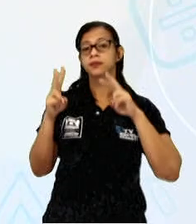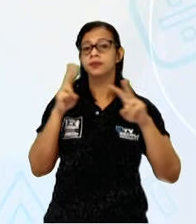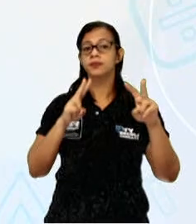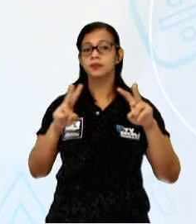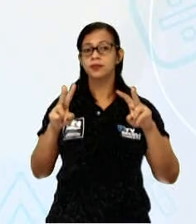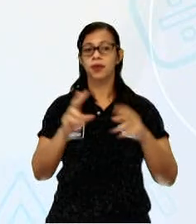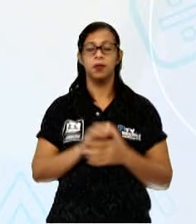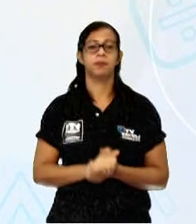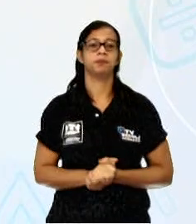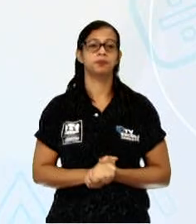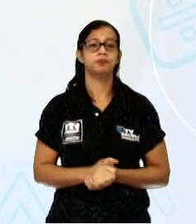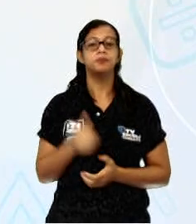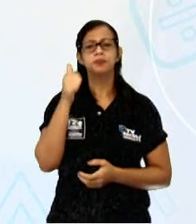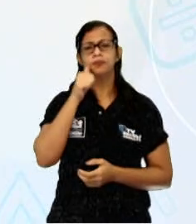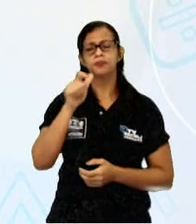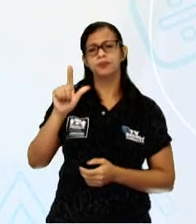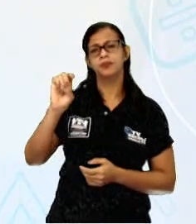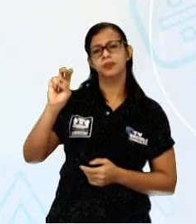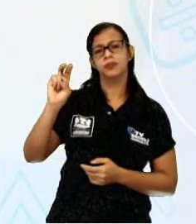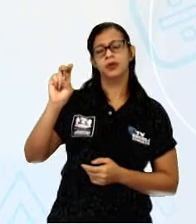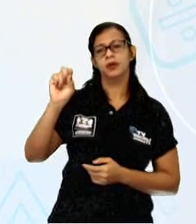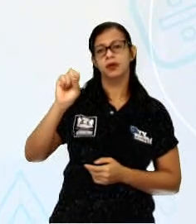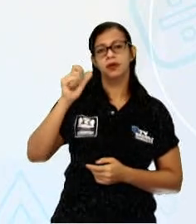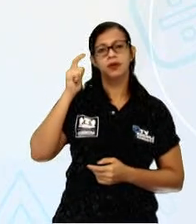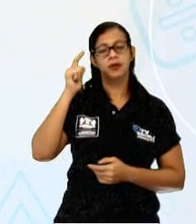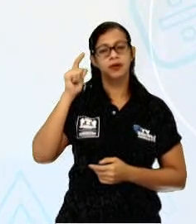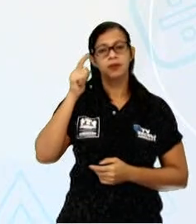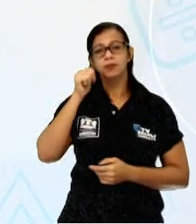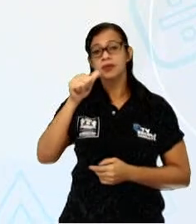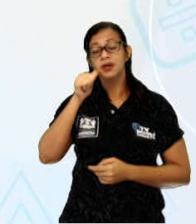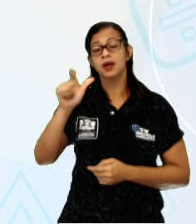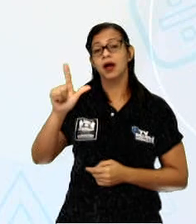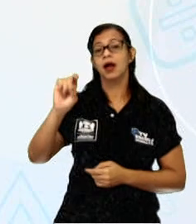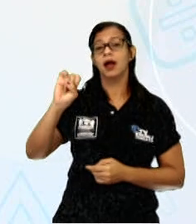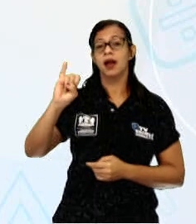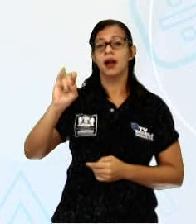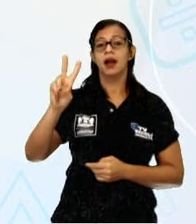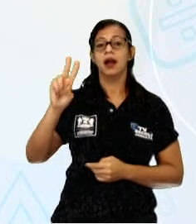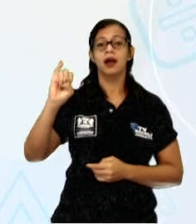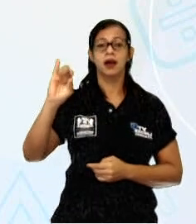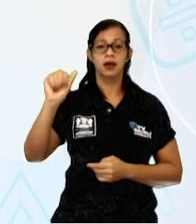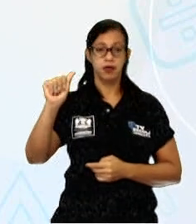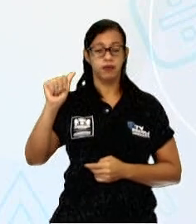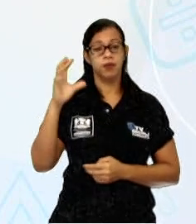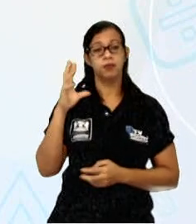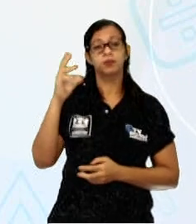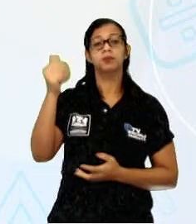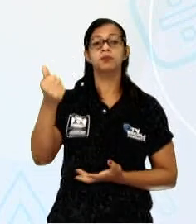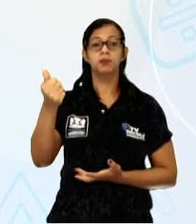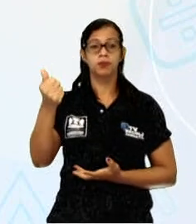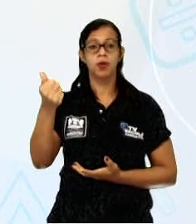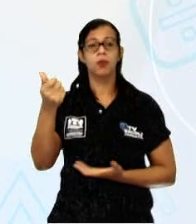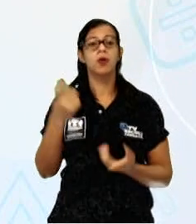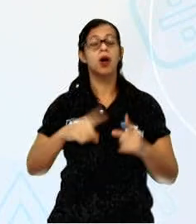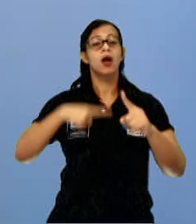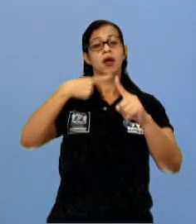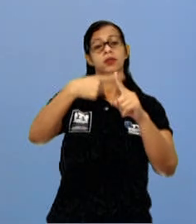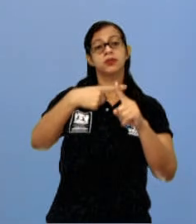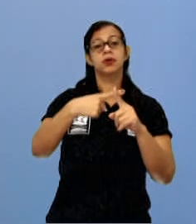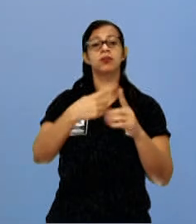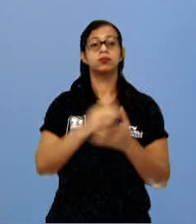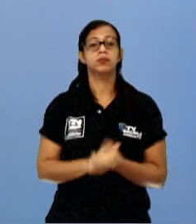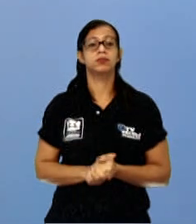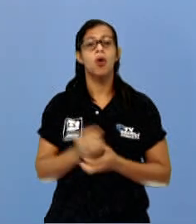lá Live a resolver uma operação de adição da seguinte forma essa forma está correta como você faria